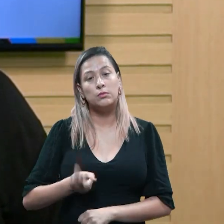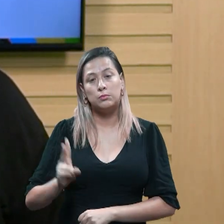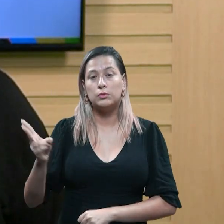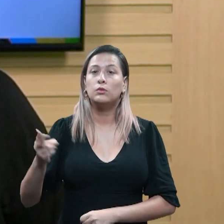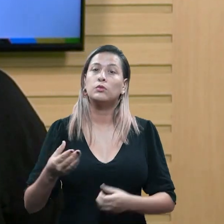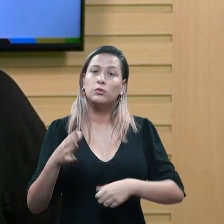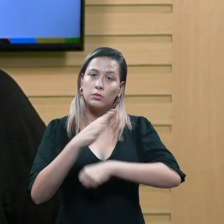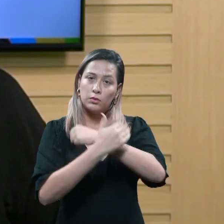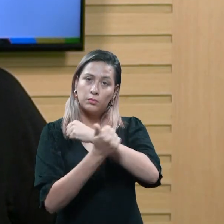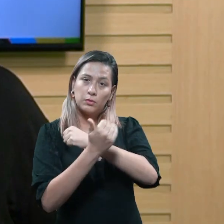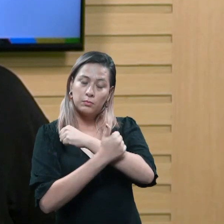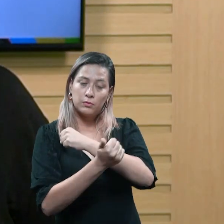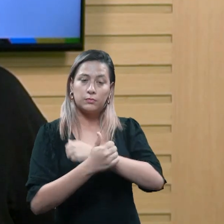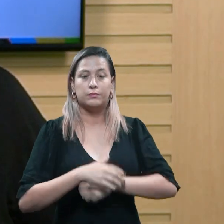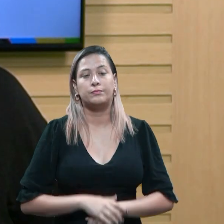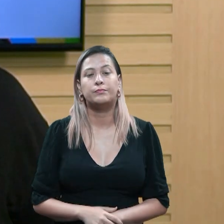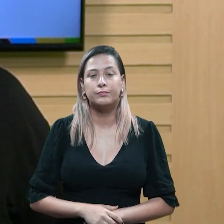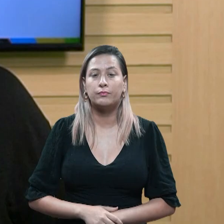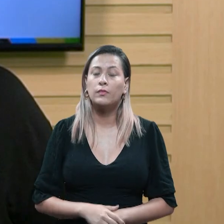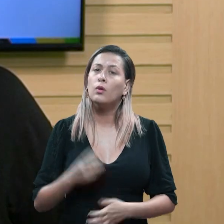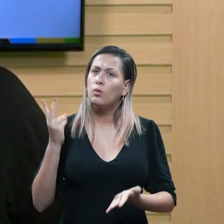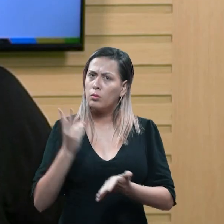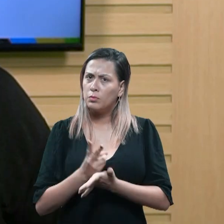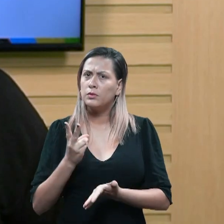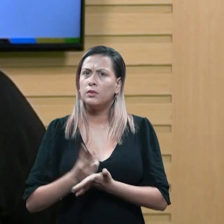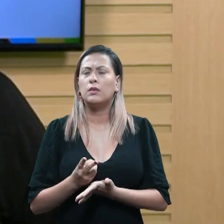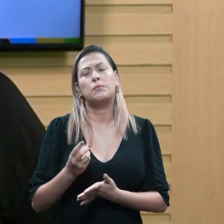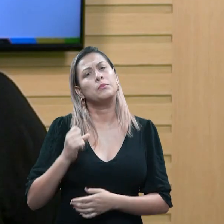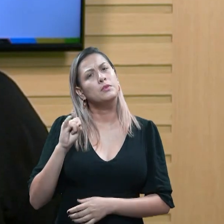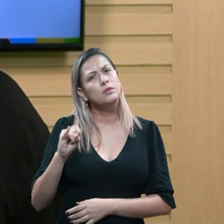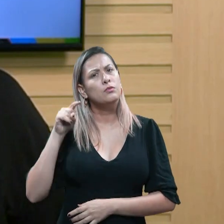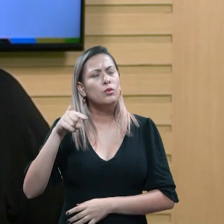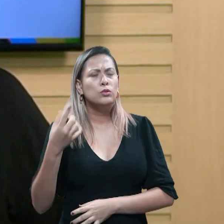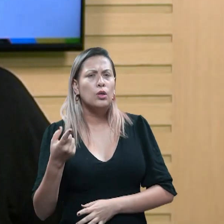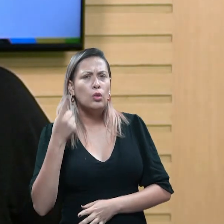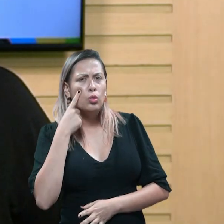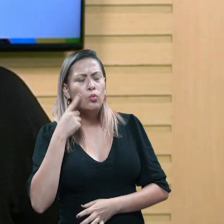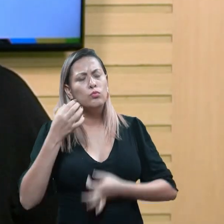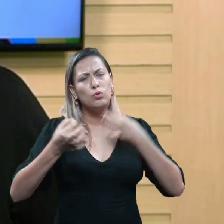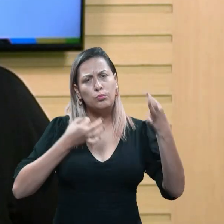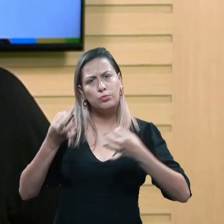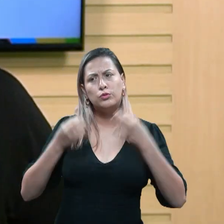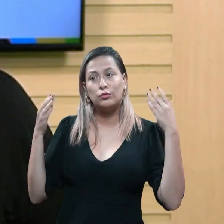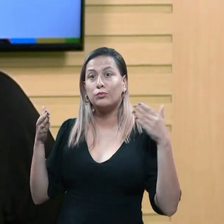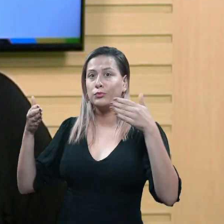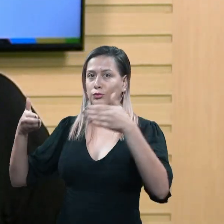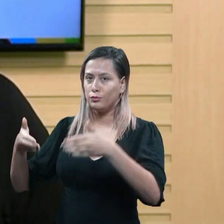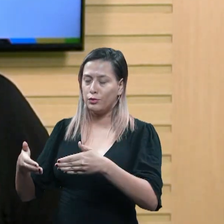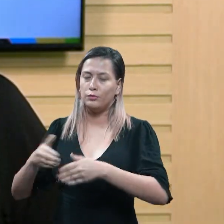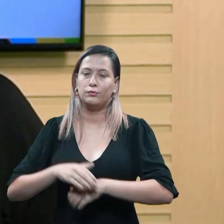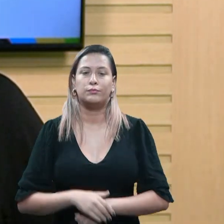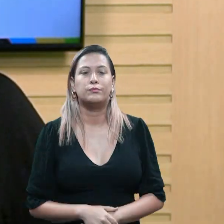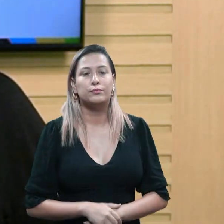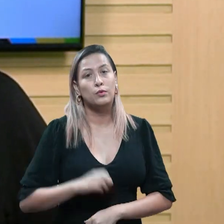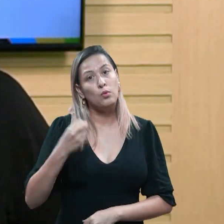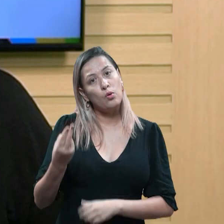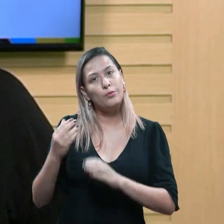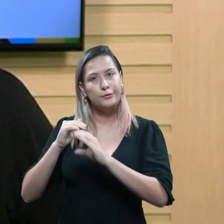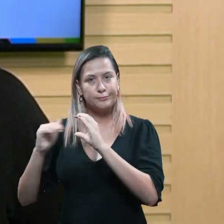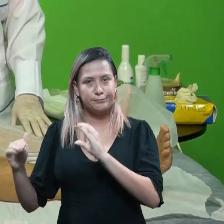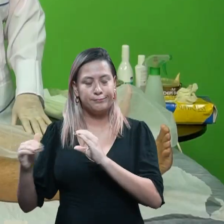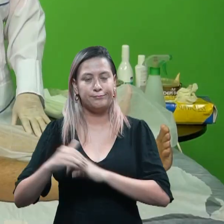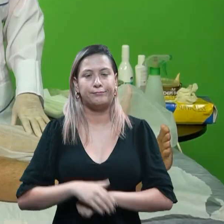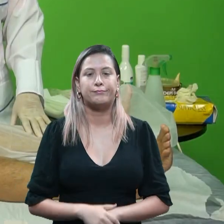sobre depilação. Como sempre, caso você tenha alguma dúvida ou comentário, estamos disponíveis no fórum ou por